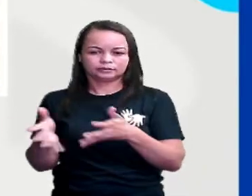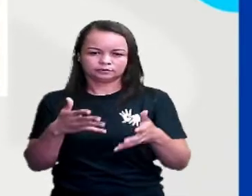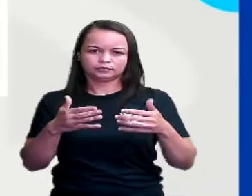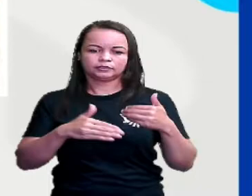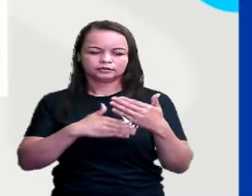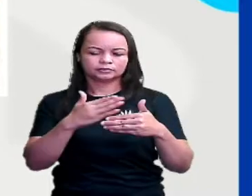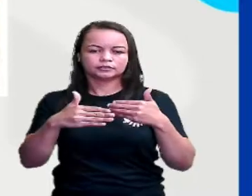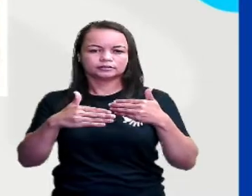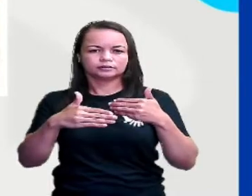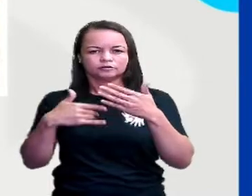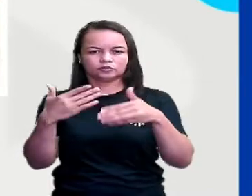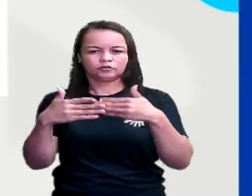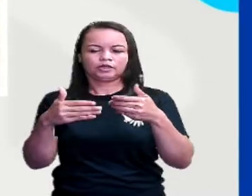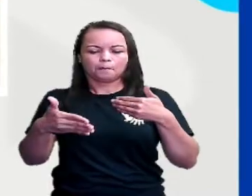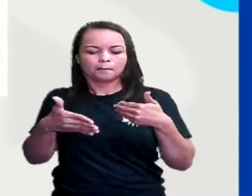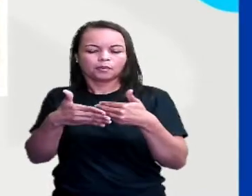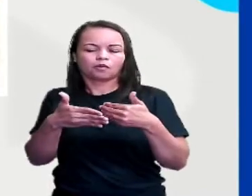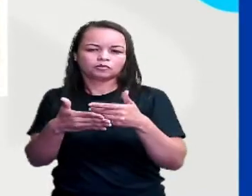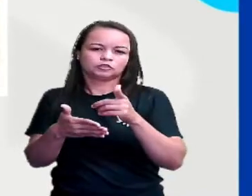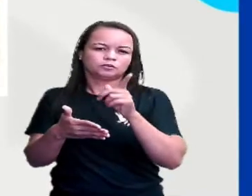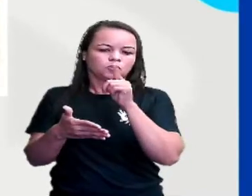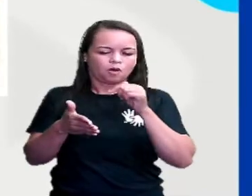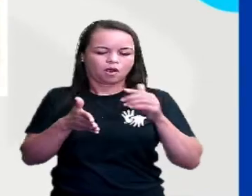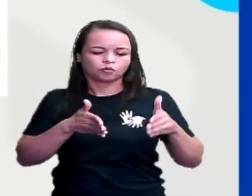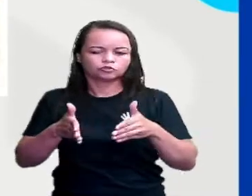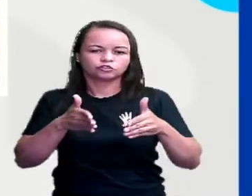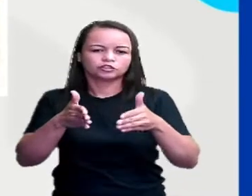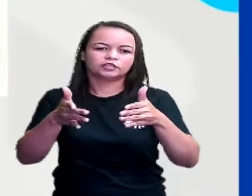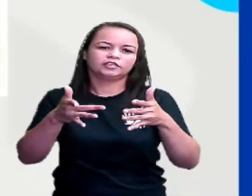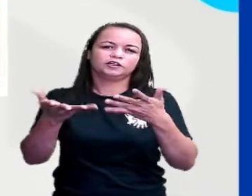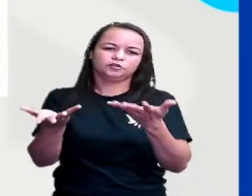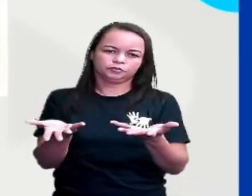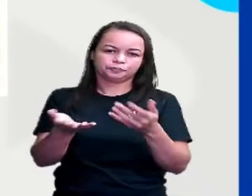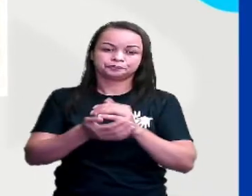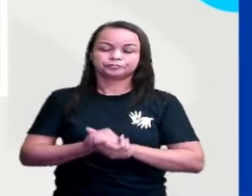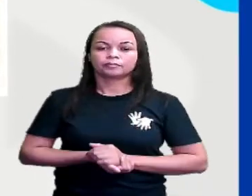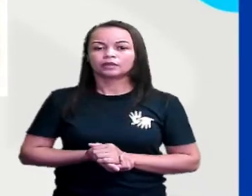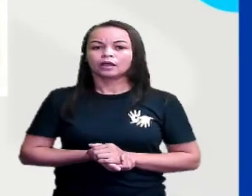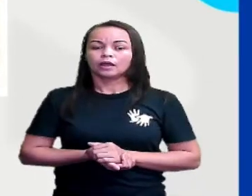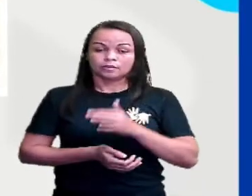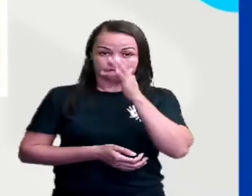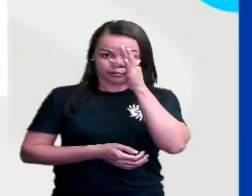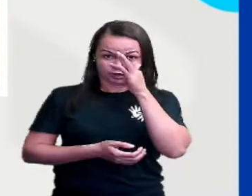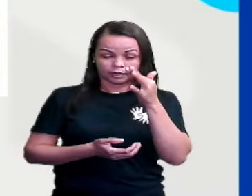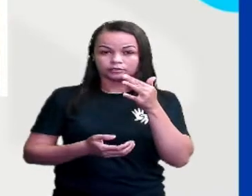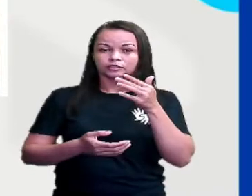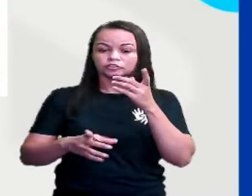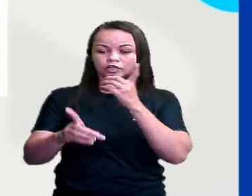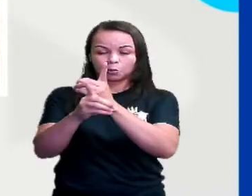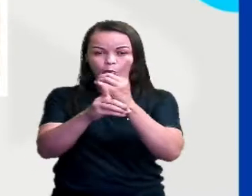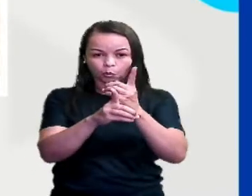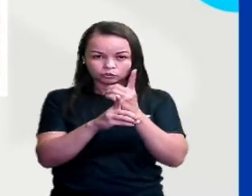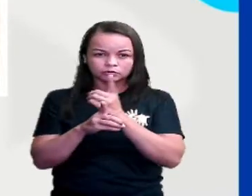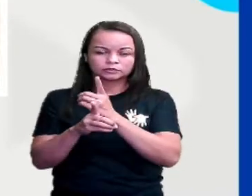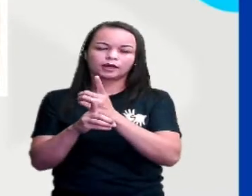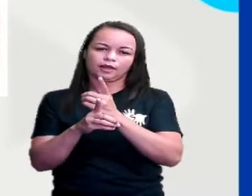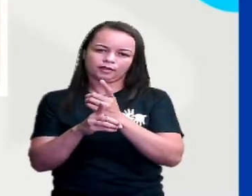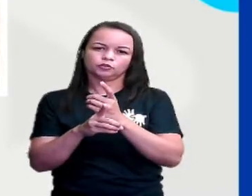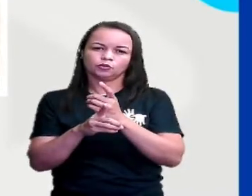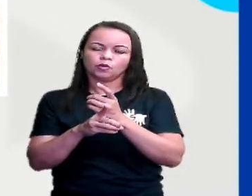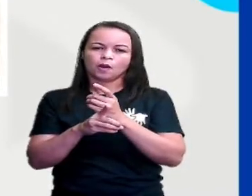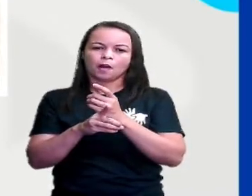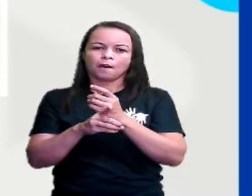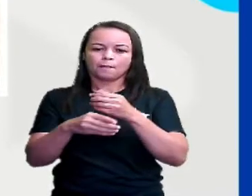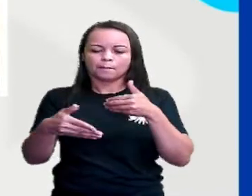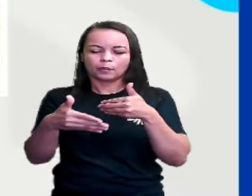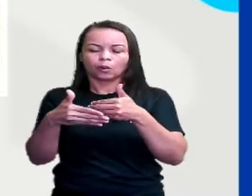de rios, plantas que também são encontradas no litoral, como os coqueiros, o exemplo que eu tinha dado para vocês, que